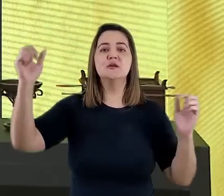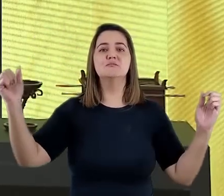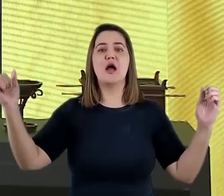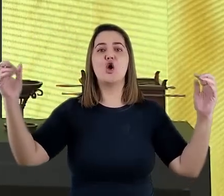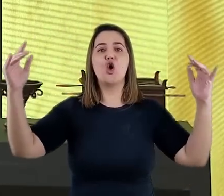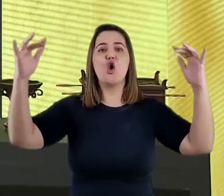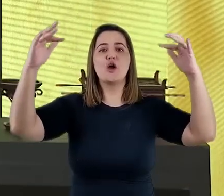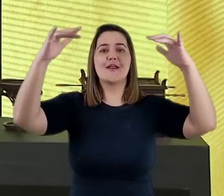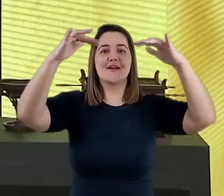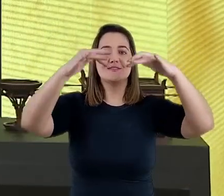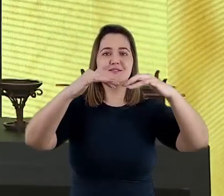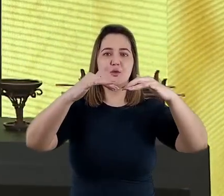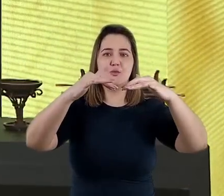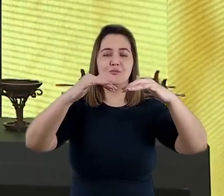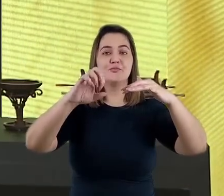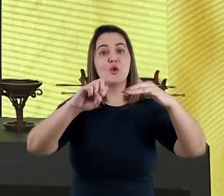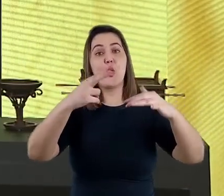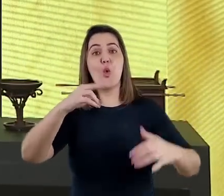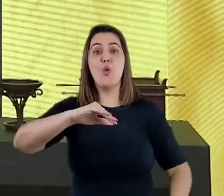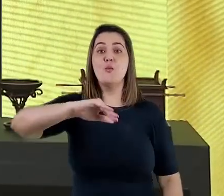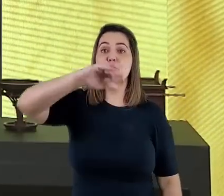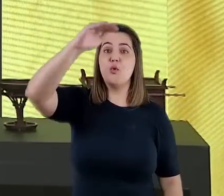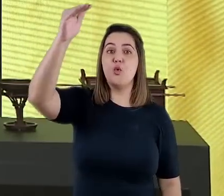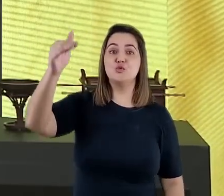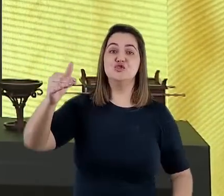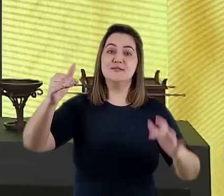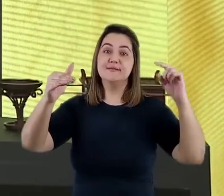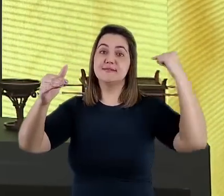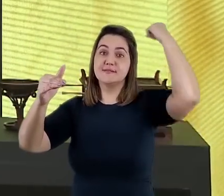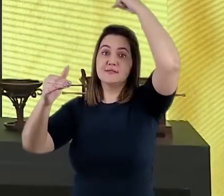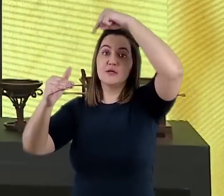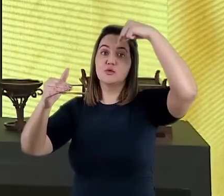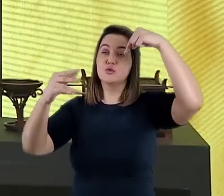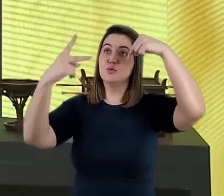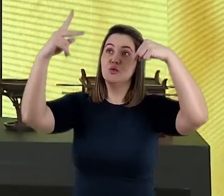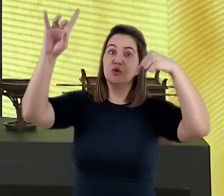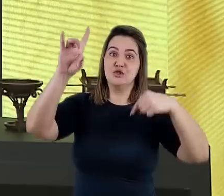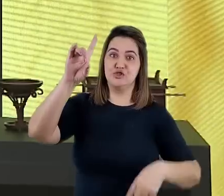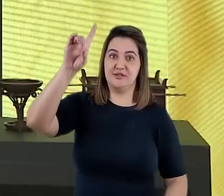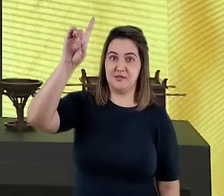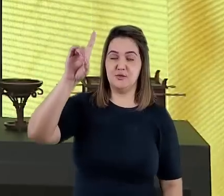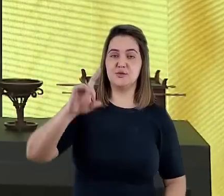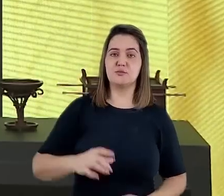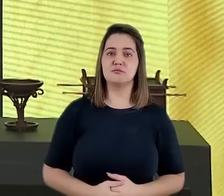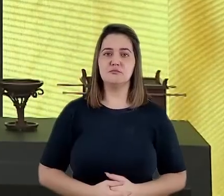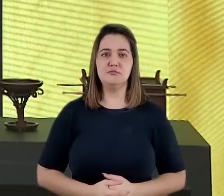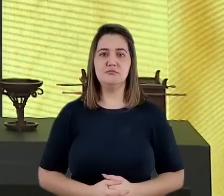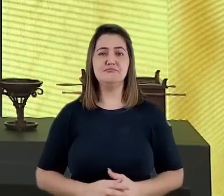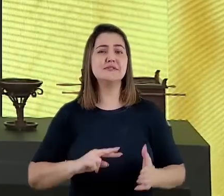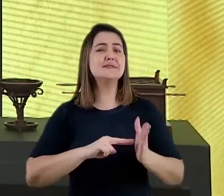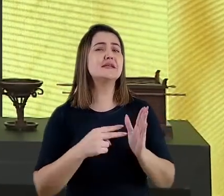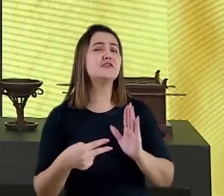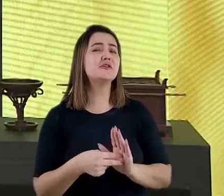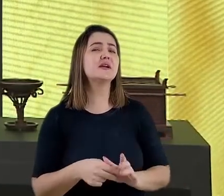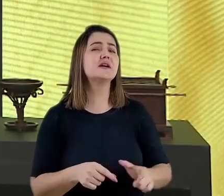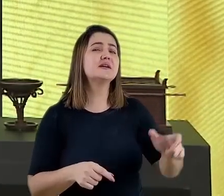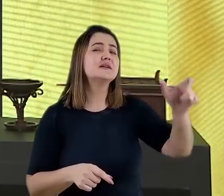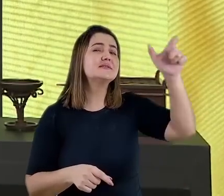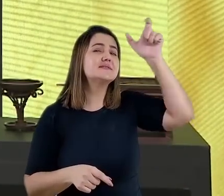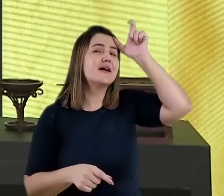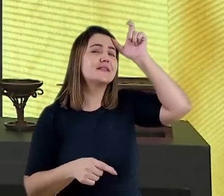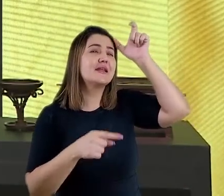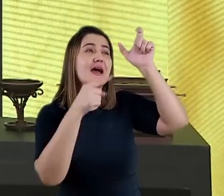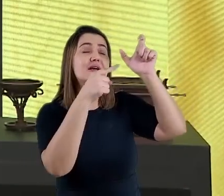Congregação, também chamado de o Santo Monte de Deus. Isso tudo implica que a função original